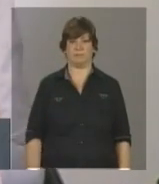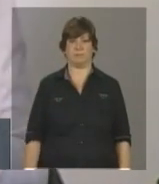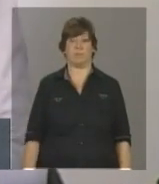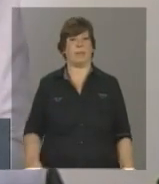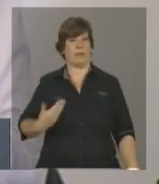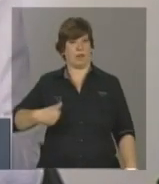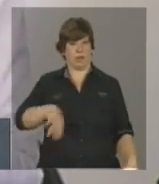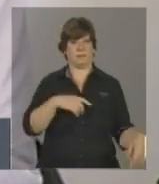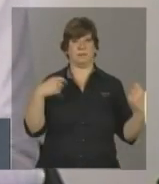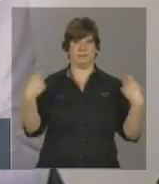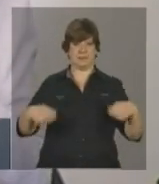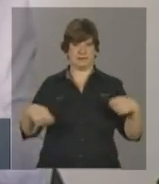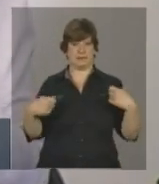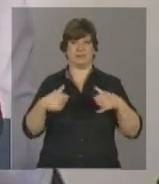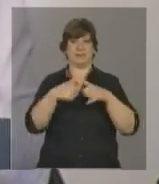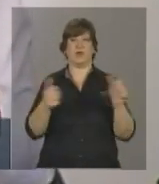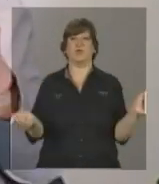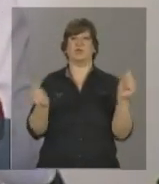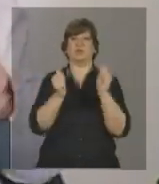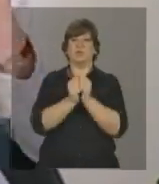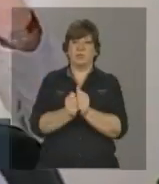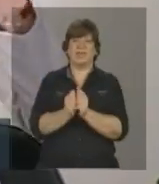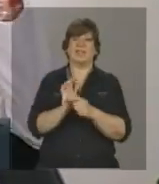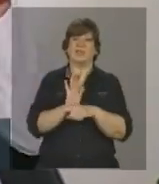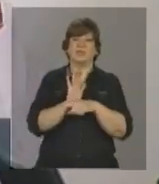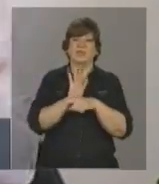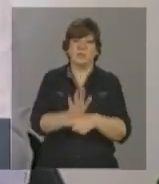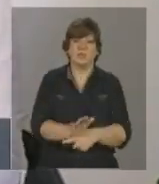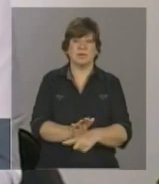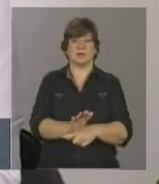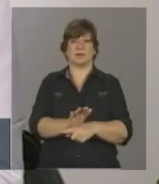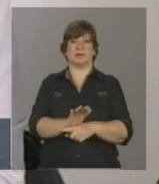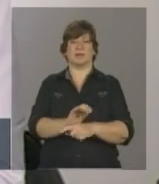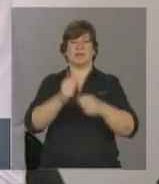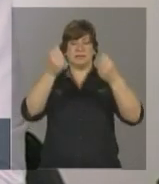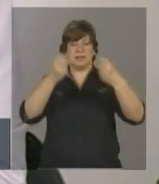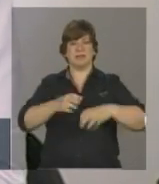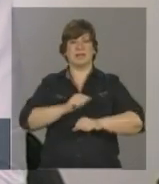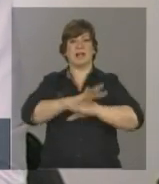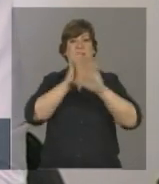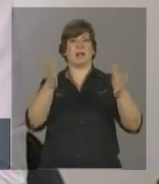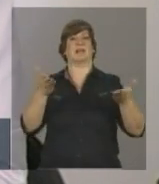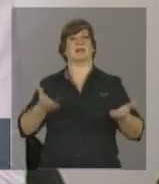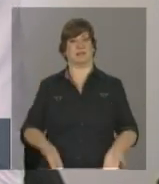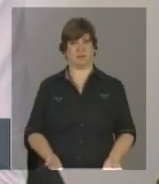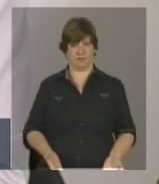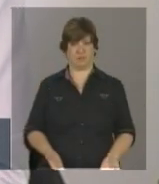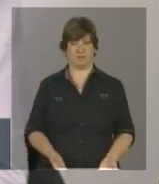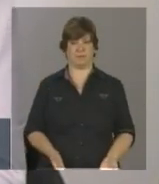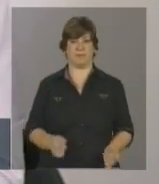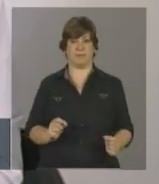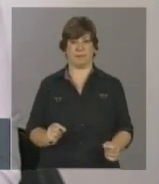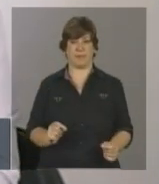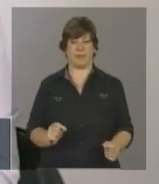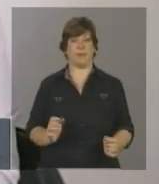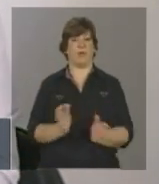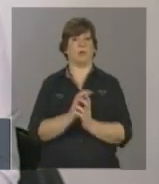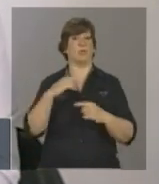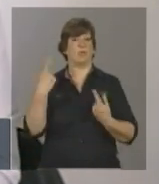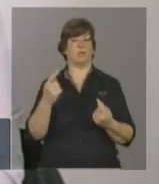Nós precisamos estar juntos para ajudarmos a esclarecer isto aos meios de